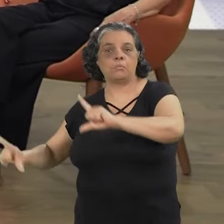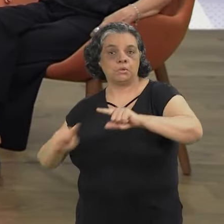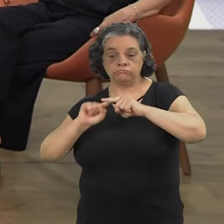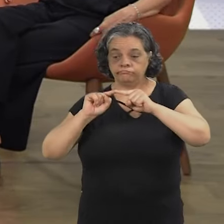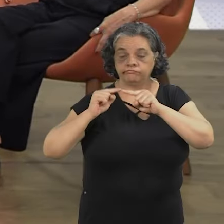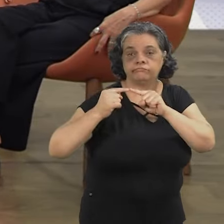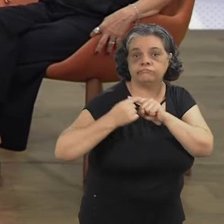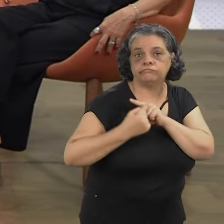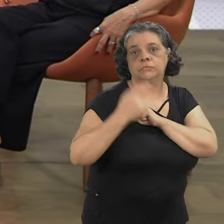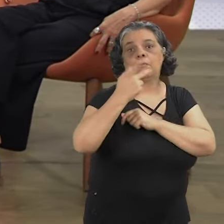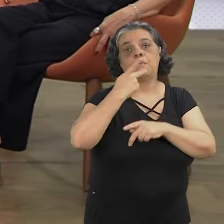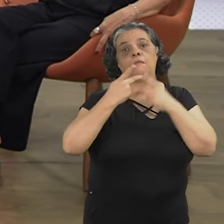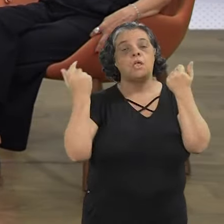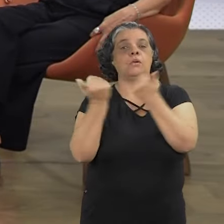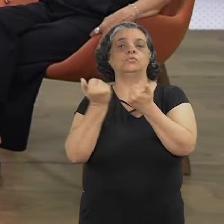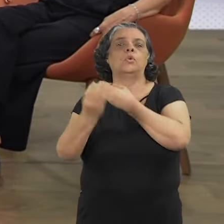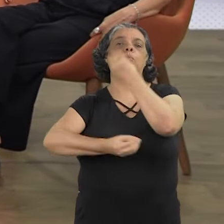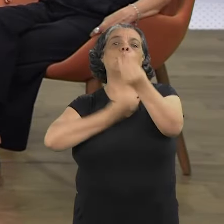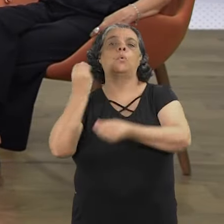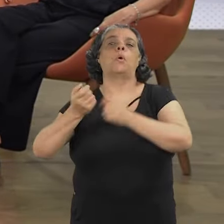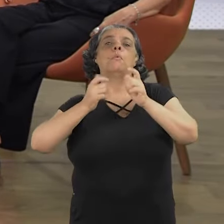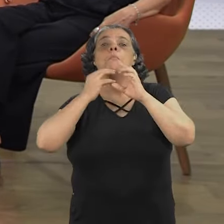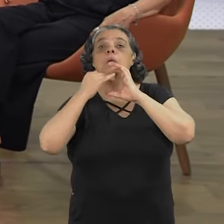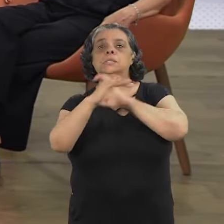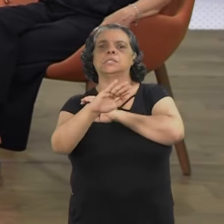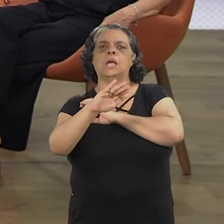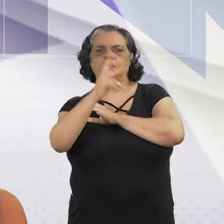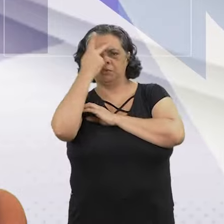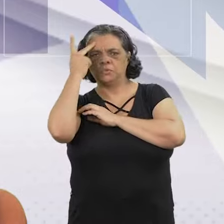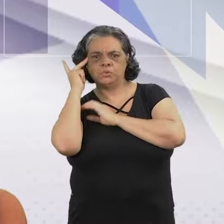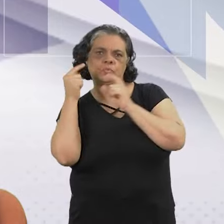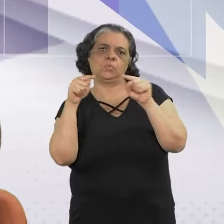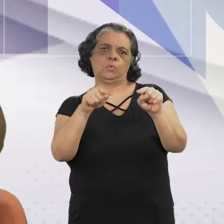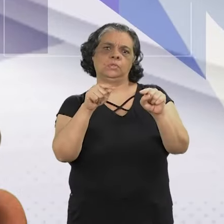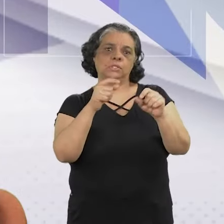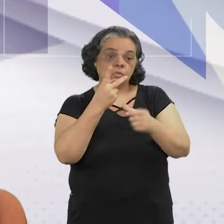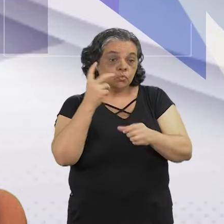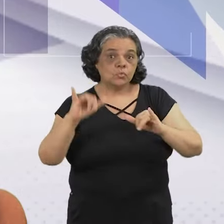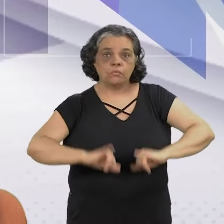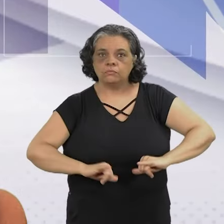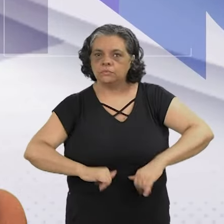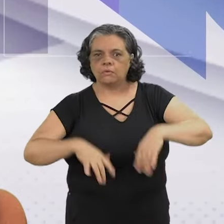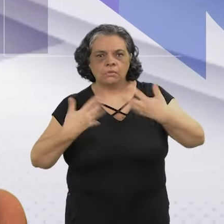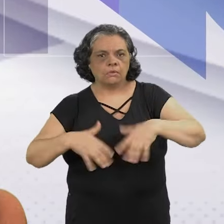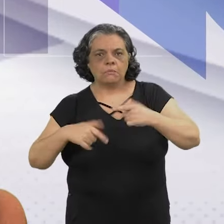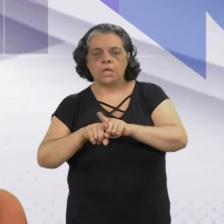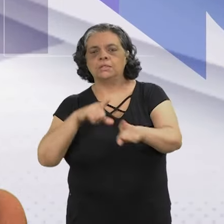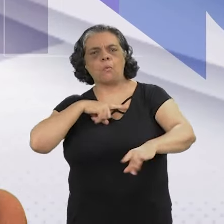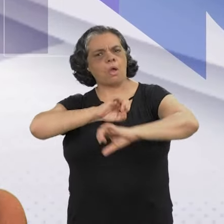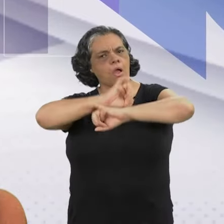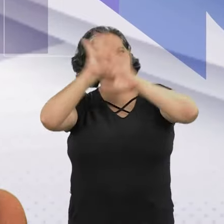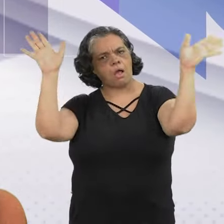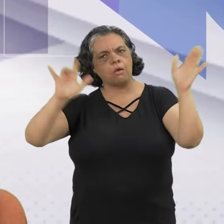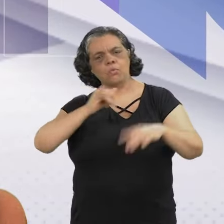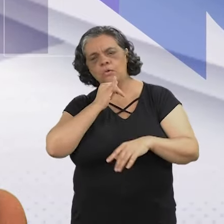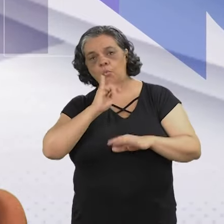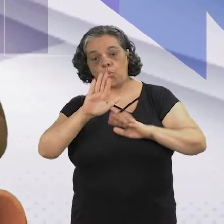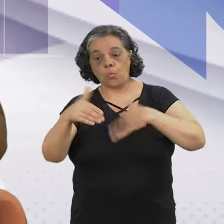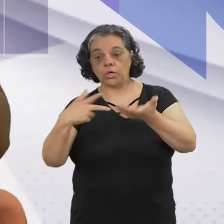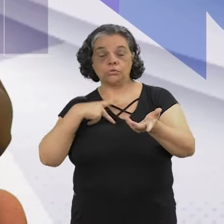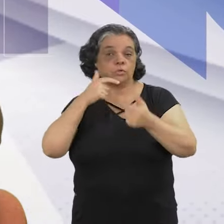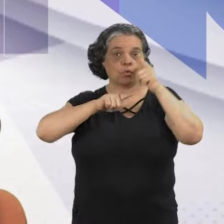comunidade né para falar com mensagens paraas vítimas e pros agressores Então eu acho que isso é um exemplo Claro né de